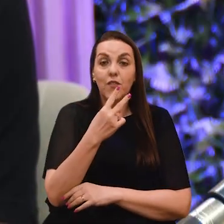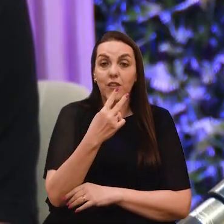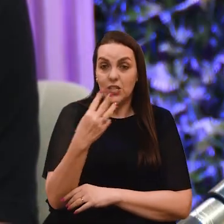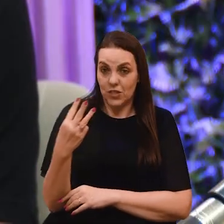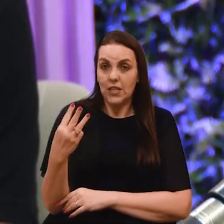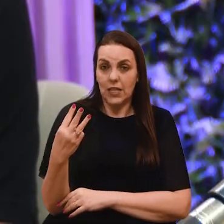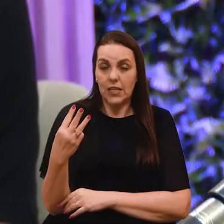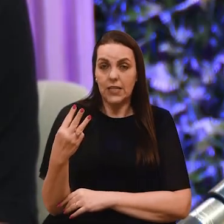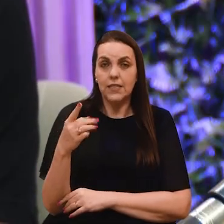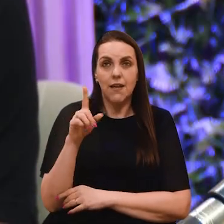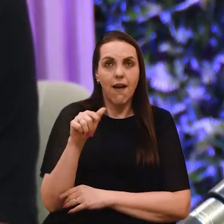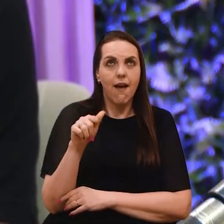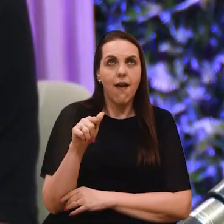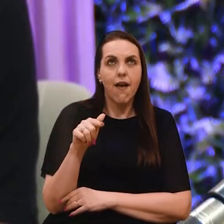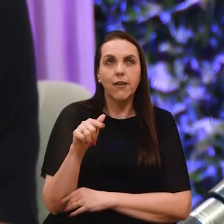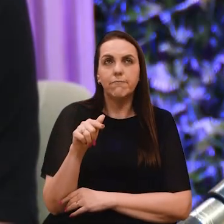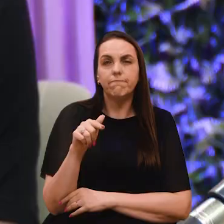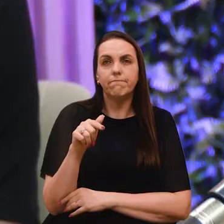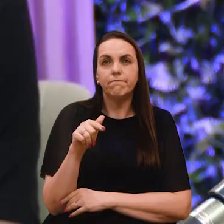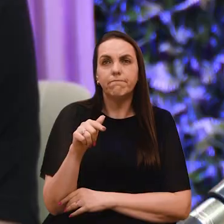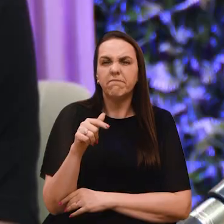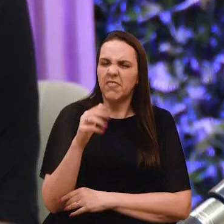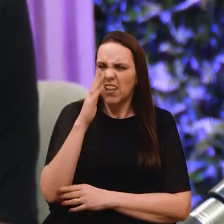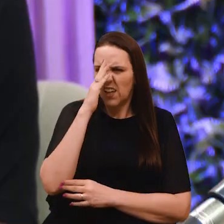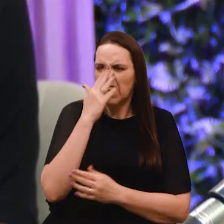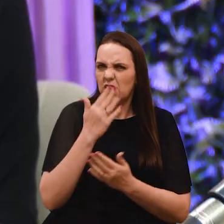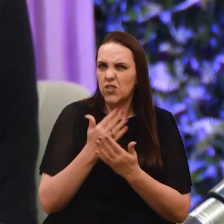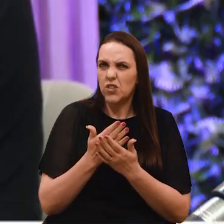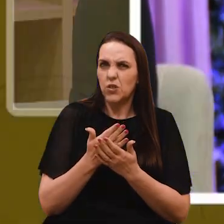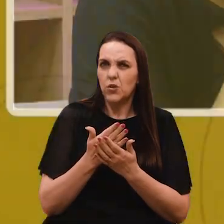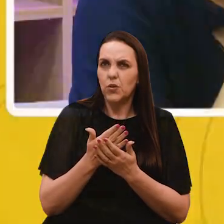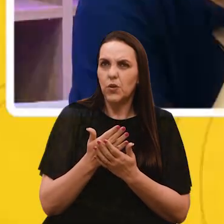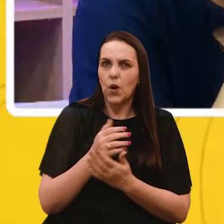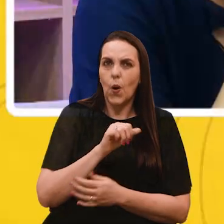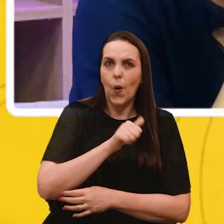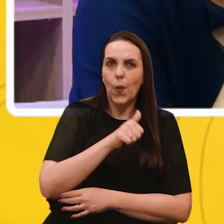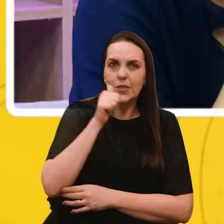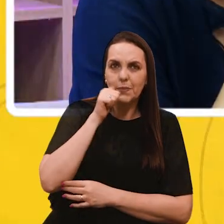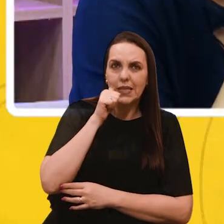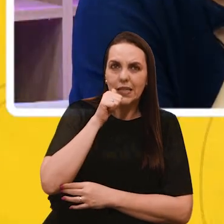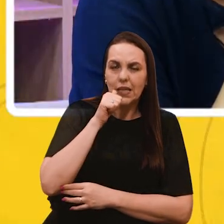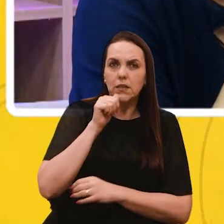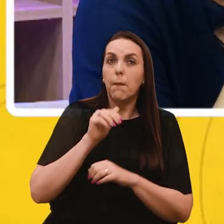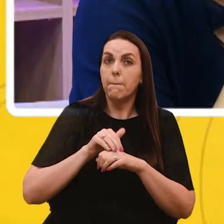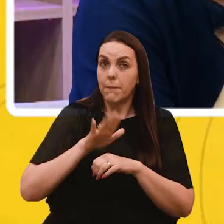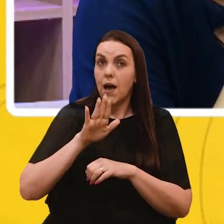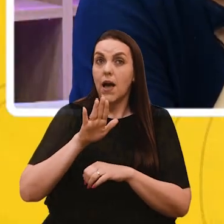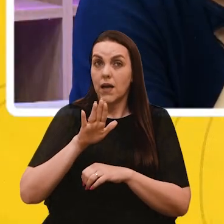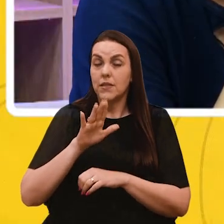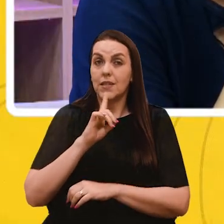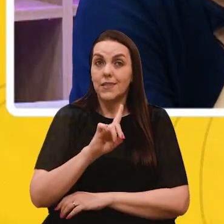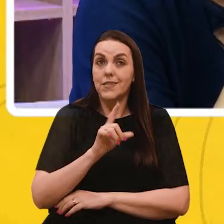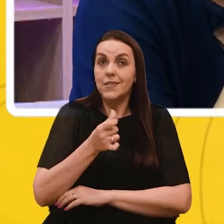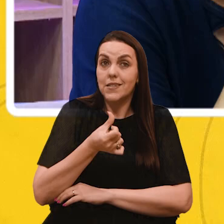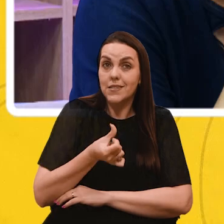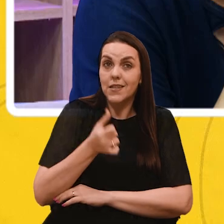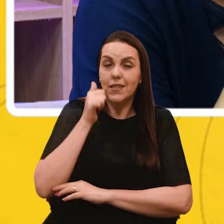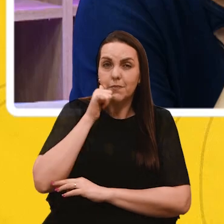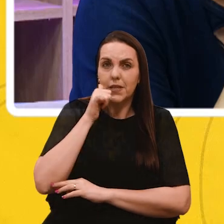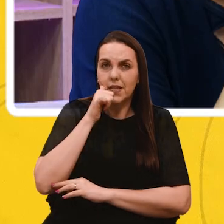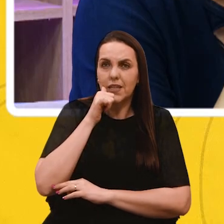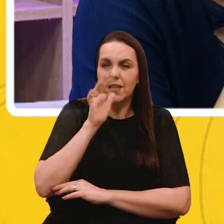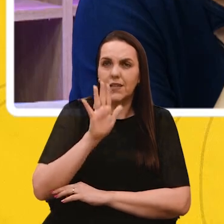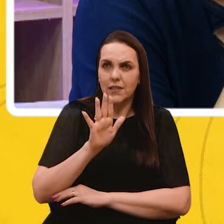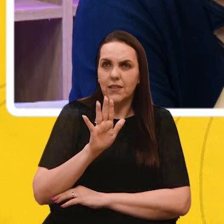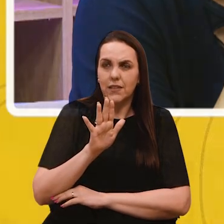23... eram, acho que... 11 meninas? Mais. Eram 16 meninas, se eu não me engano. Eu diria que